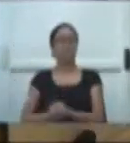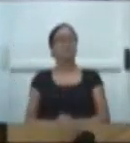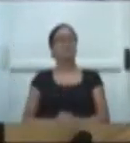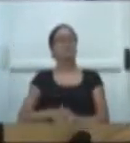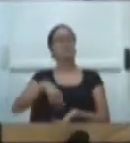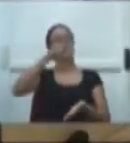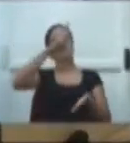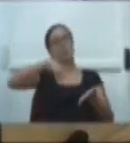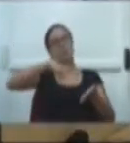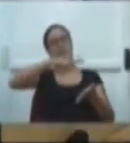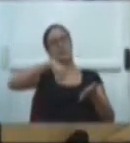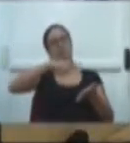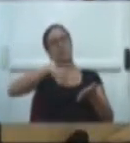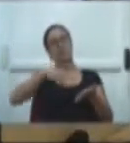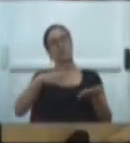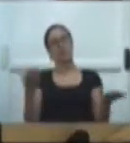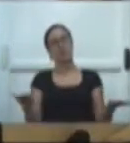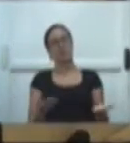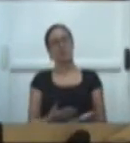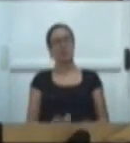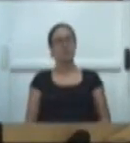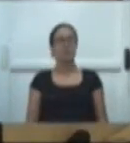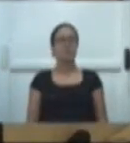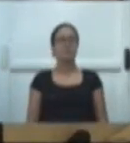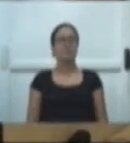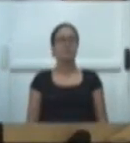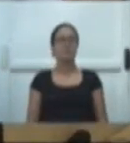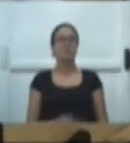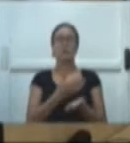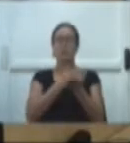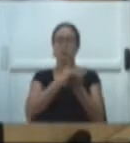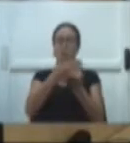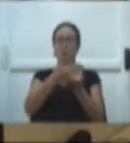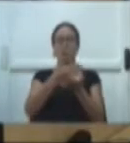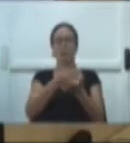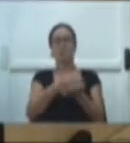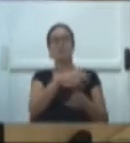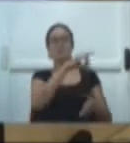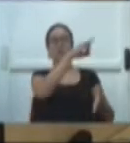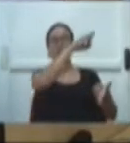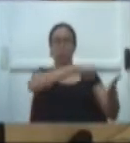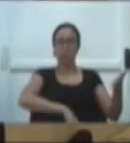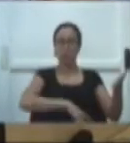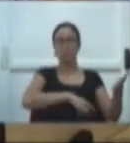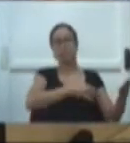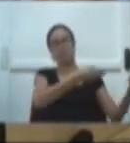que proceda à leitura da matéria do expediente, a começar pelas